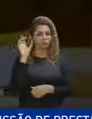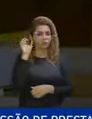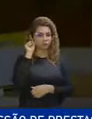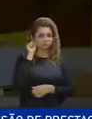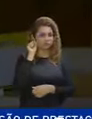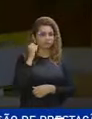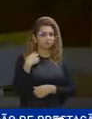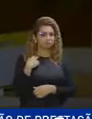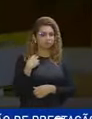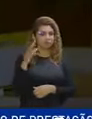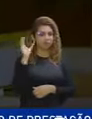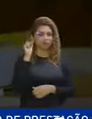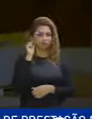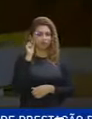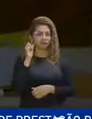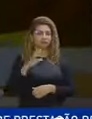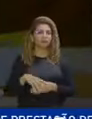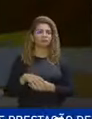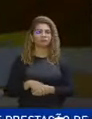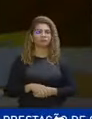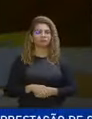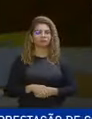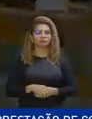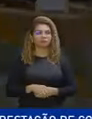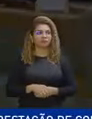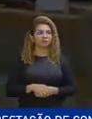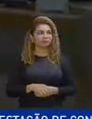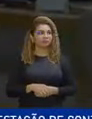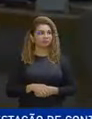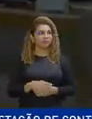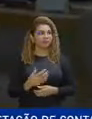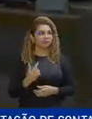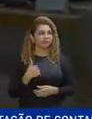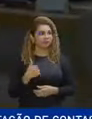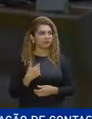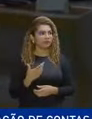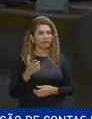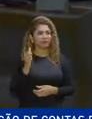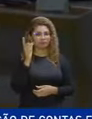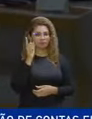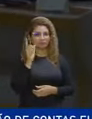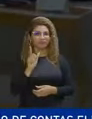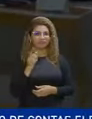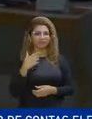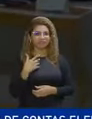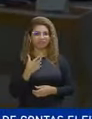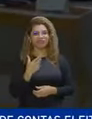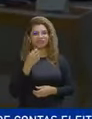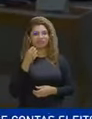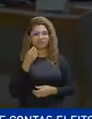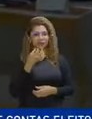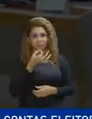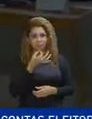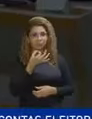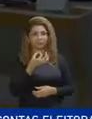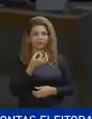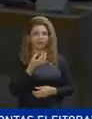Ok. Então eu passo a palavra a Vossa Excelência.